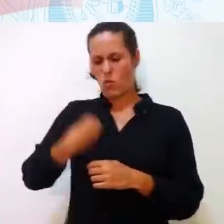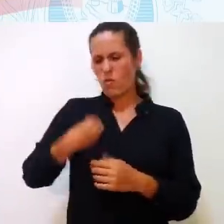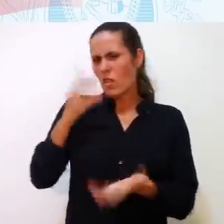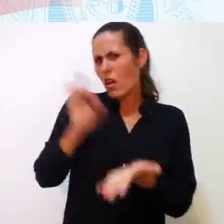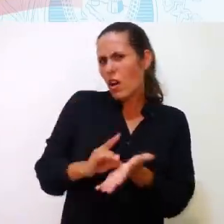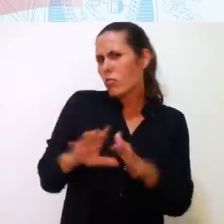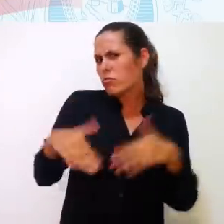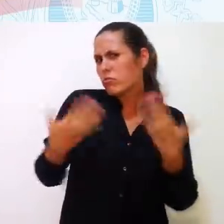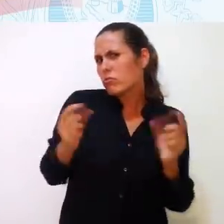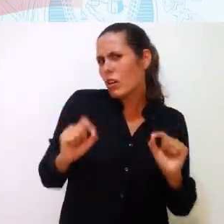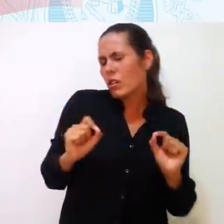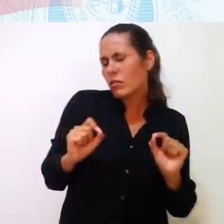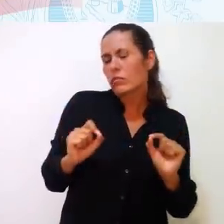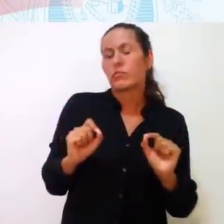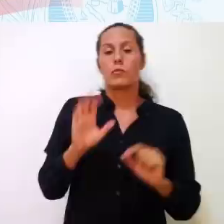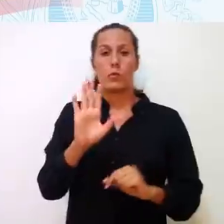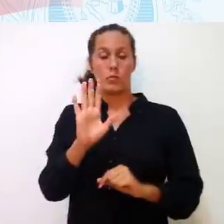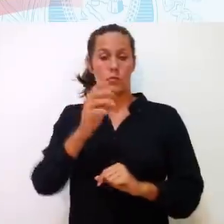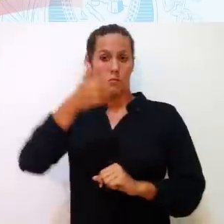real?